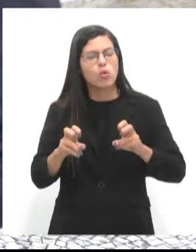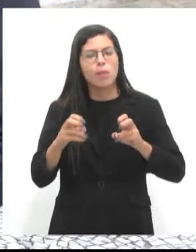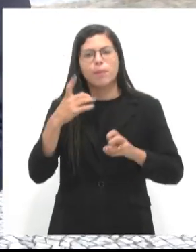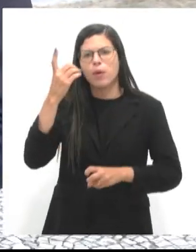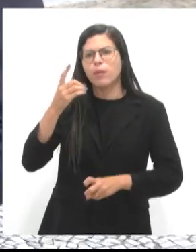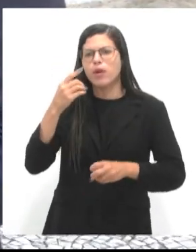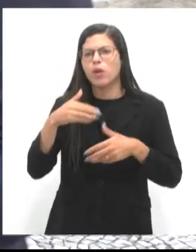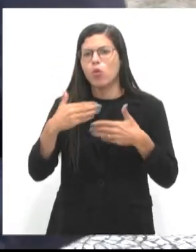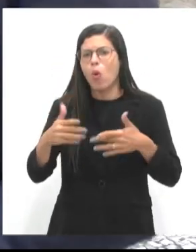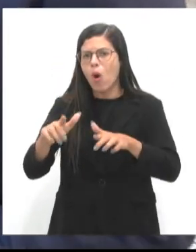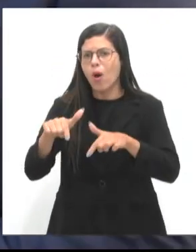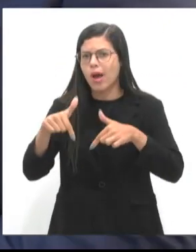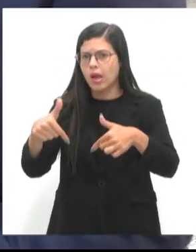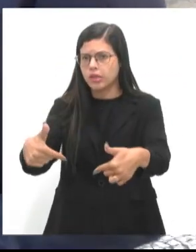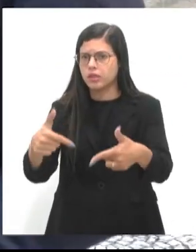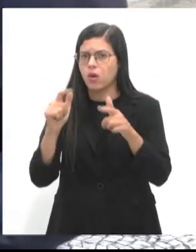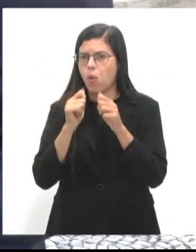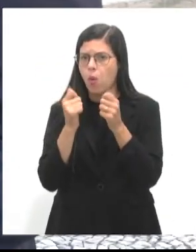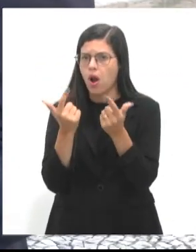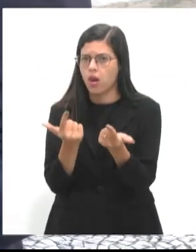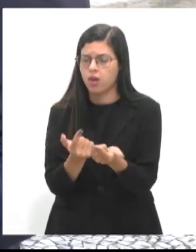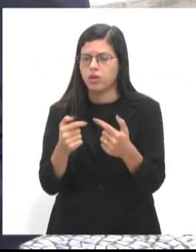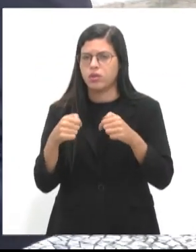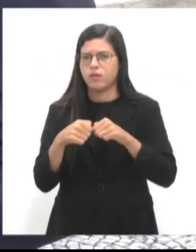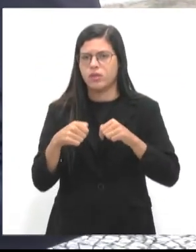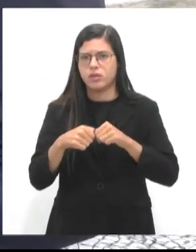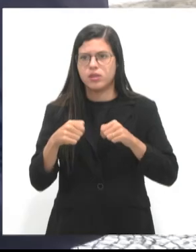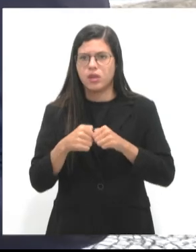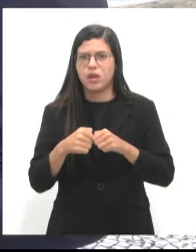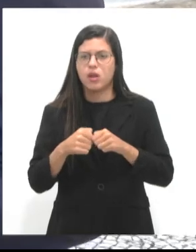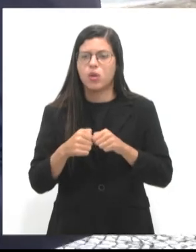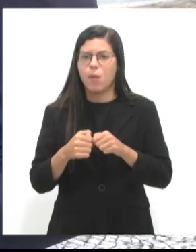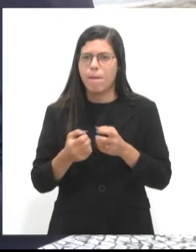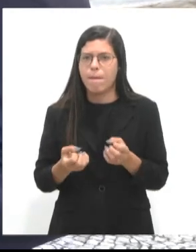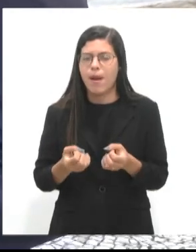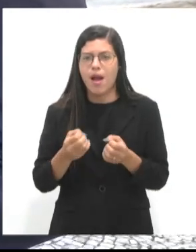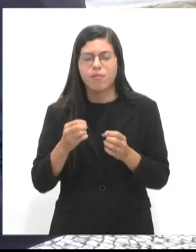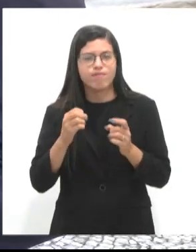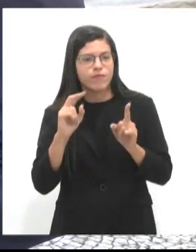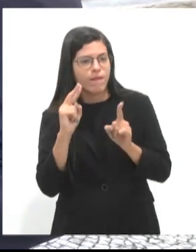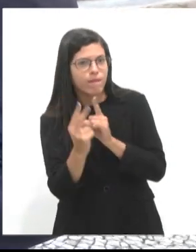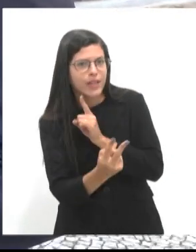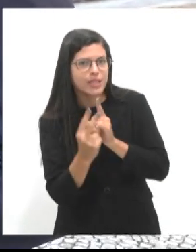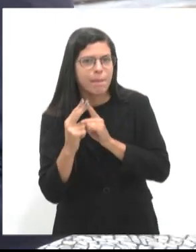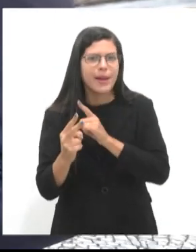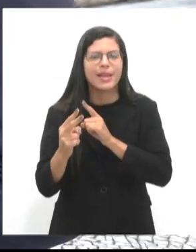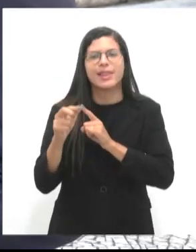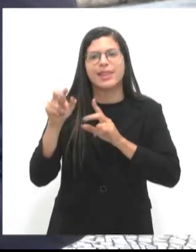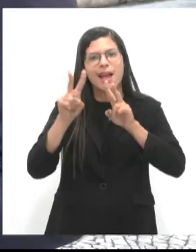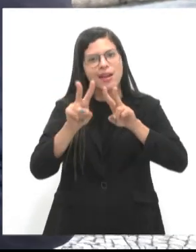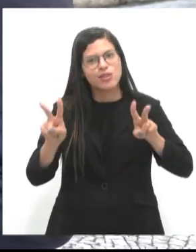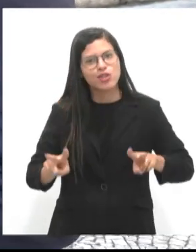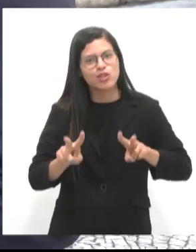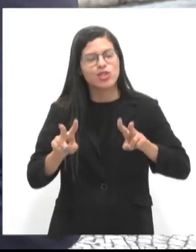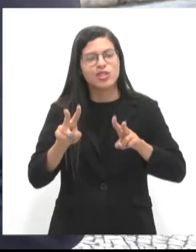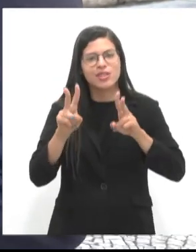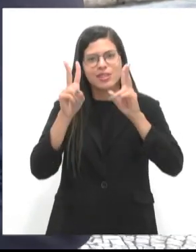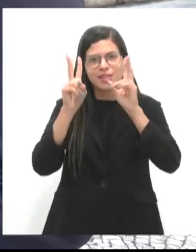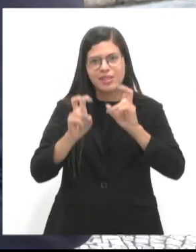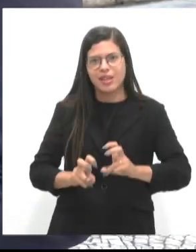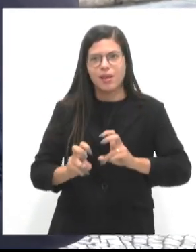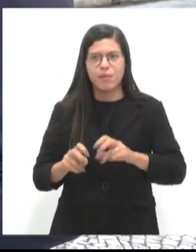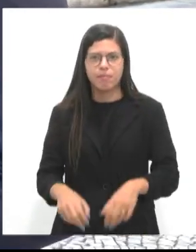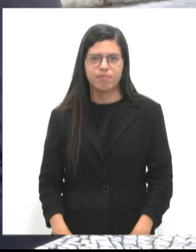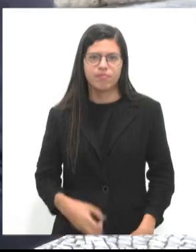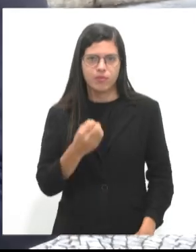o Parlamento Fluminense vem realizando para garantir, dar visibilidade a esse tema e garantir a inclusão dessas pessoas na nossa sociedade? Bom dia, seja bem-vindo ao Bom